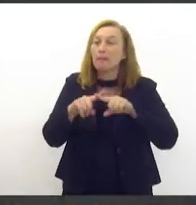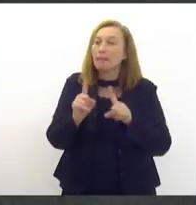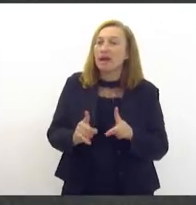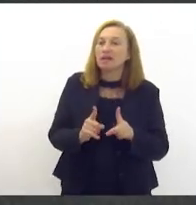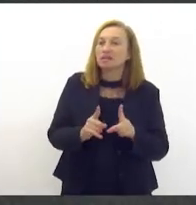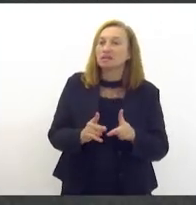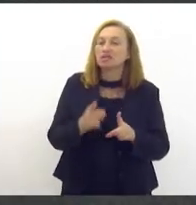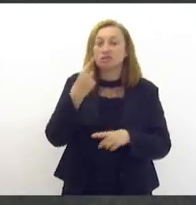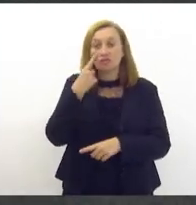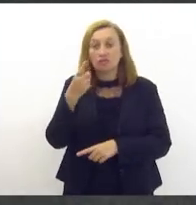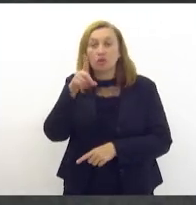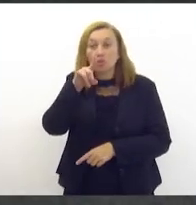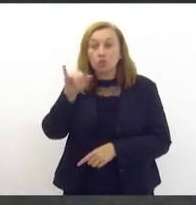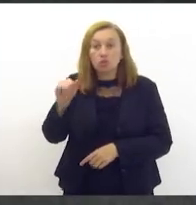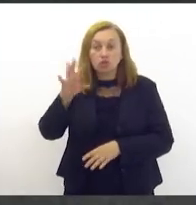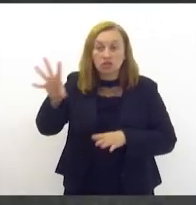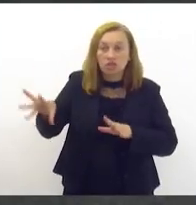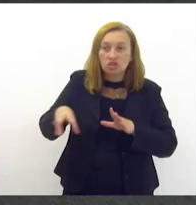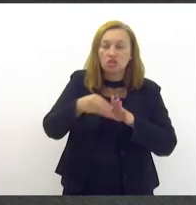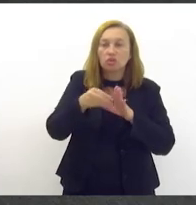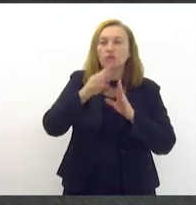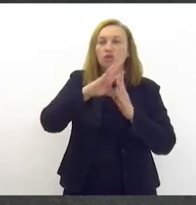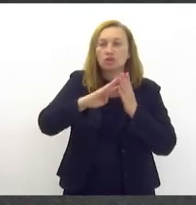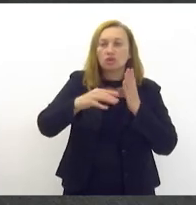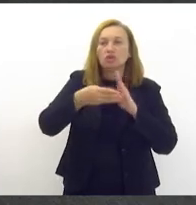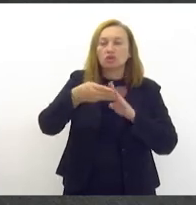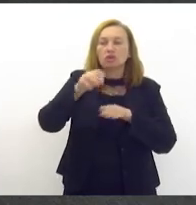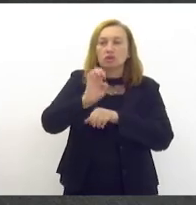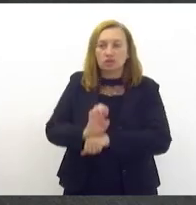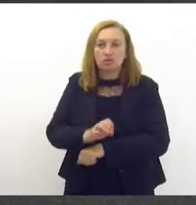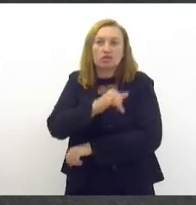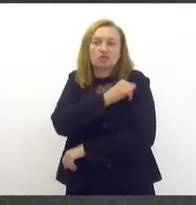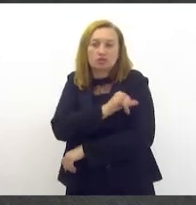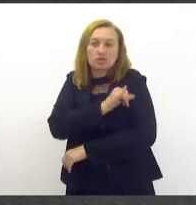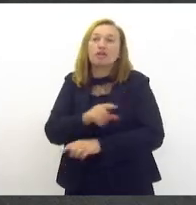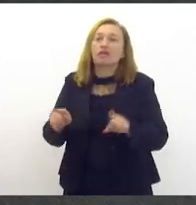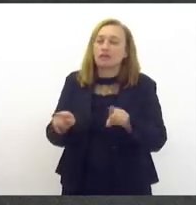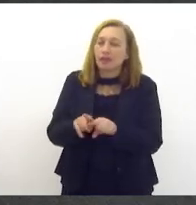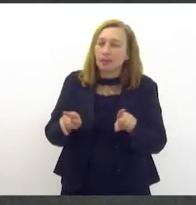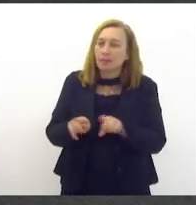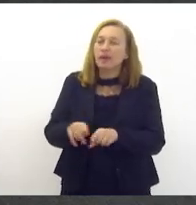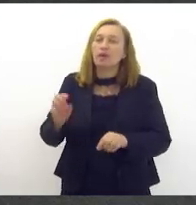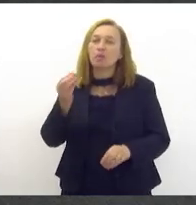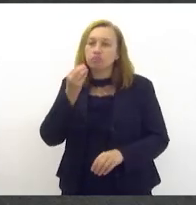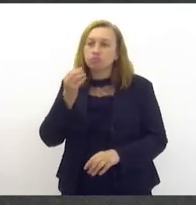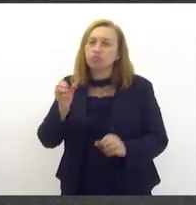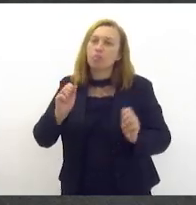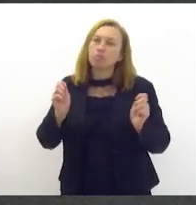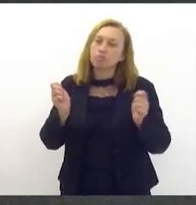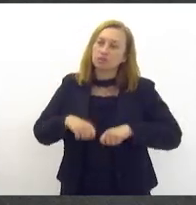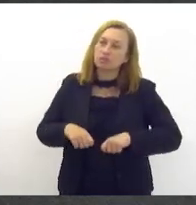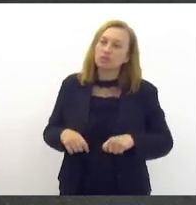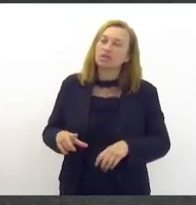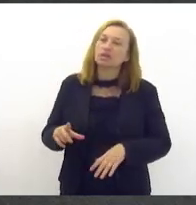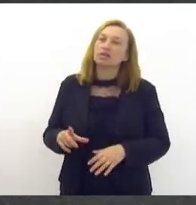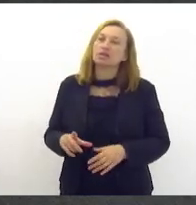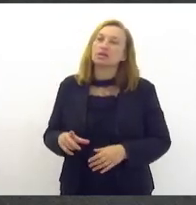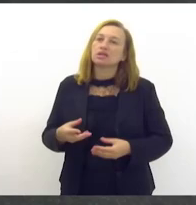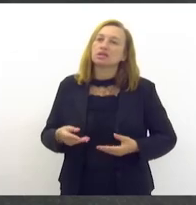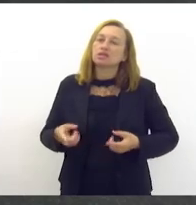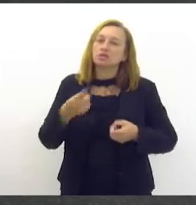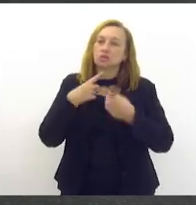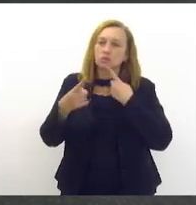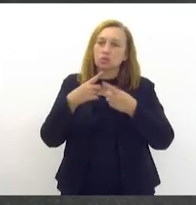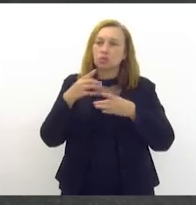diante de um dia que a gente coloca no calendário do Rio de Janeiro, a gente também tem a possibilidade de trazer o debate